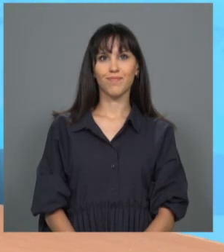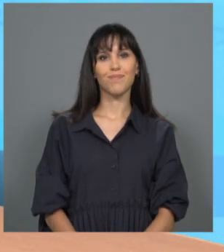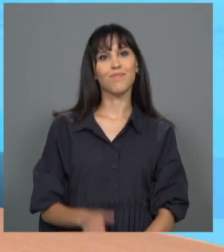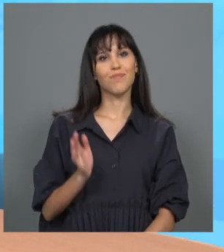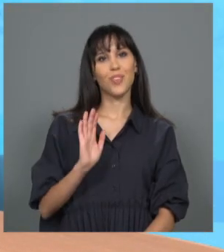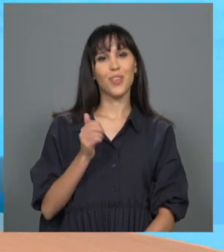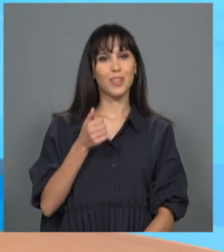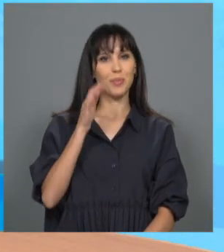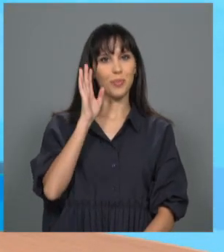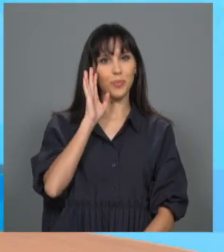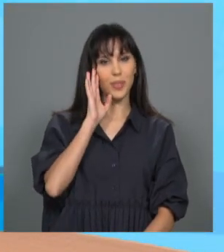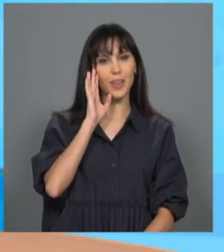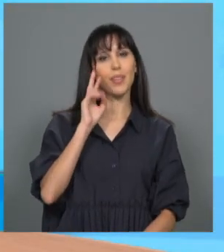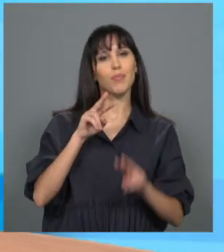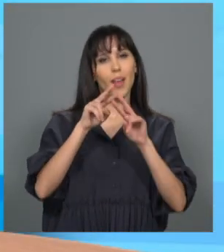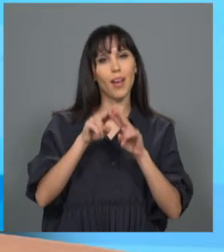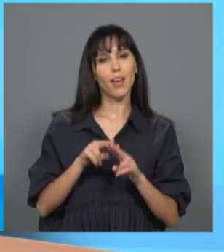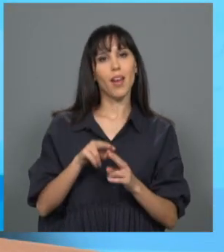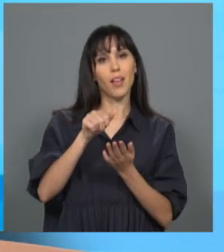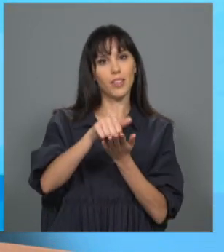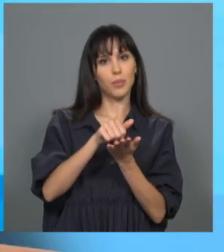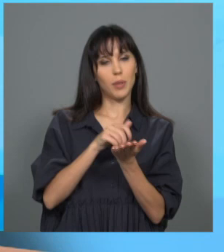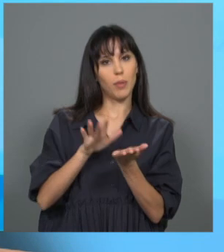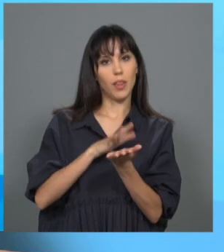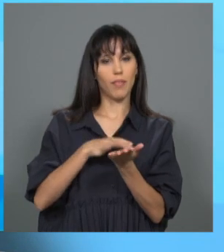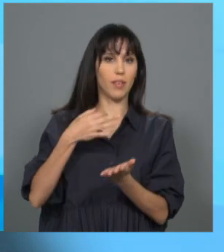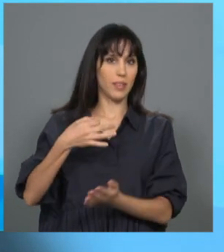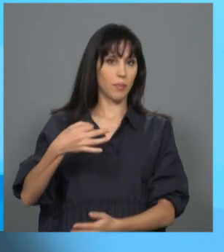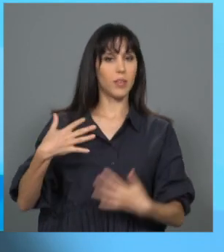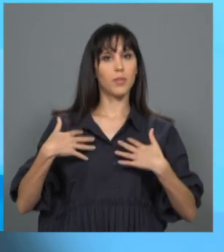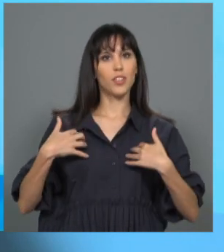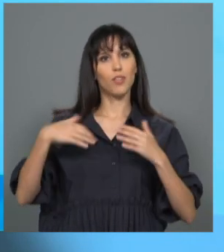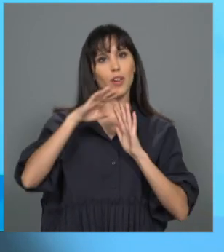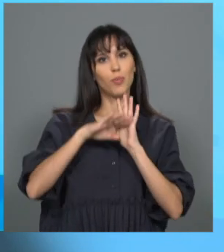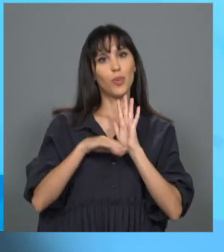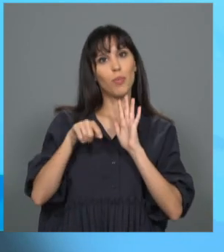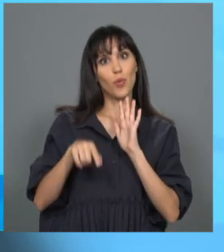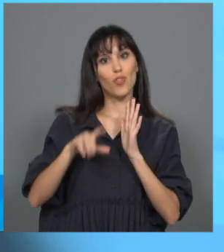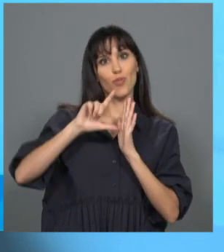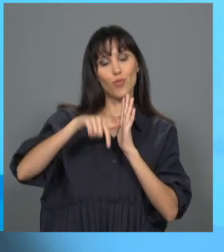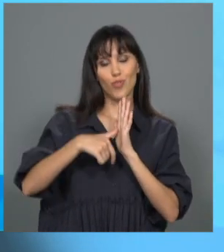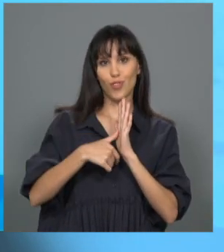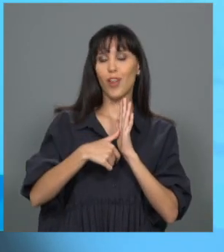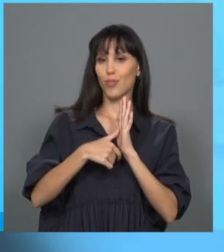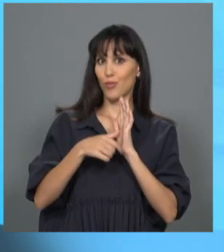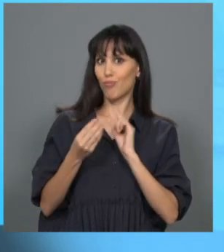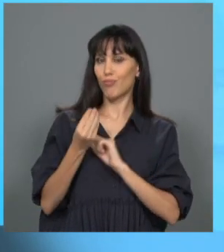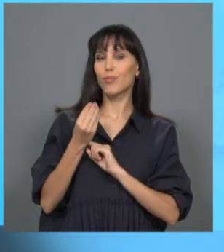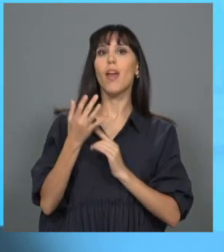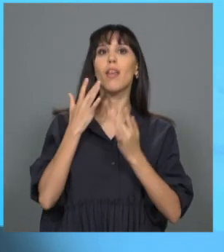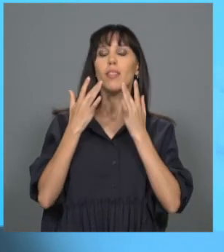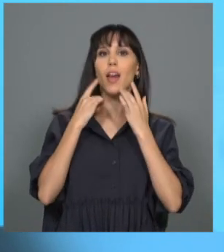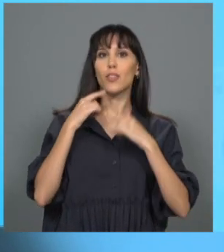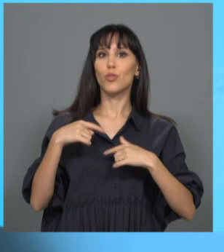Olá, muito boa tarde. A análise à liturgia que propomos em cada sexta-feira neste programa chega hoje com um projeto peculiar de representação